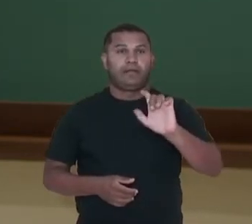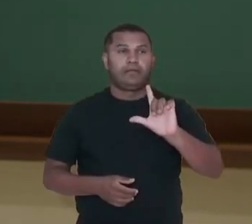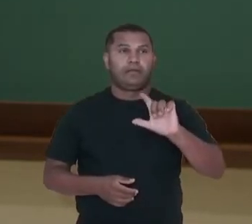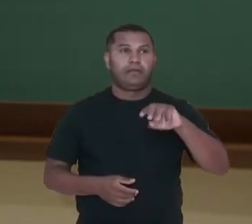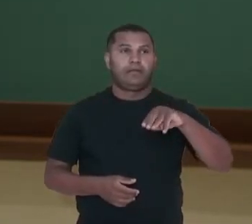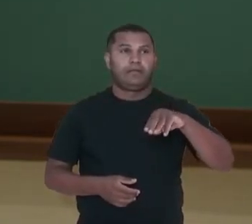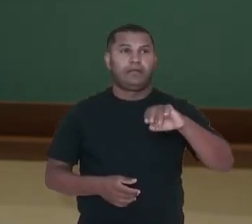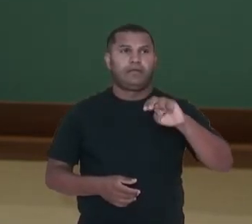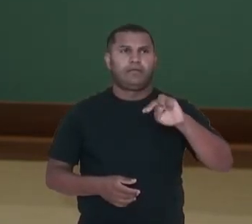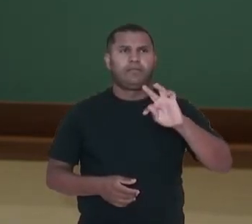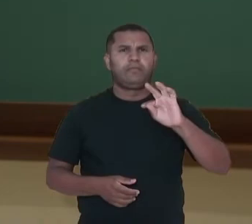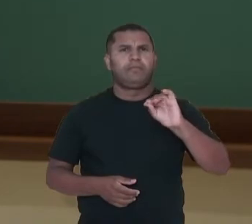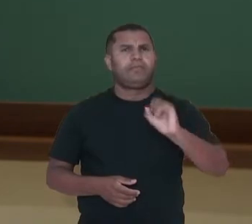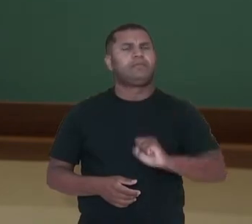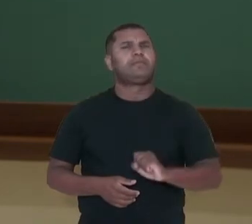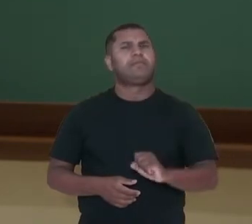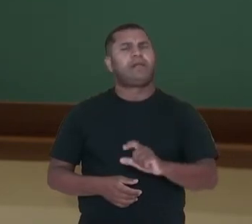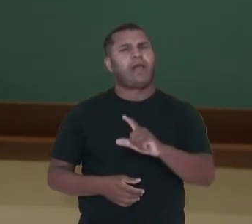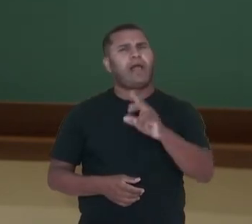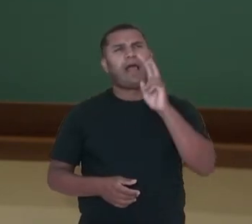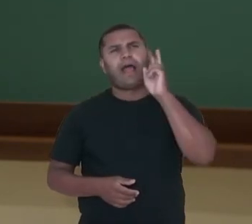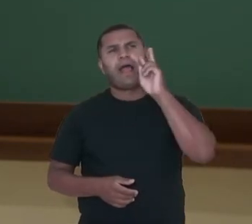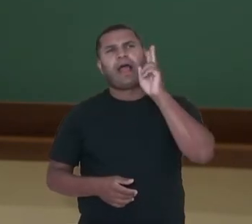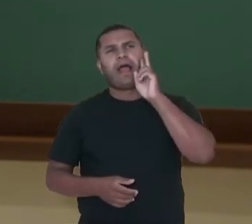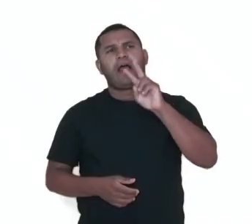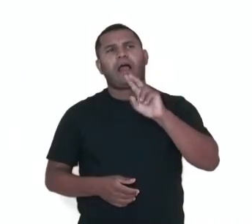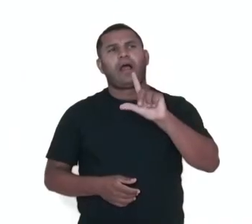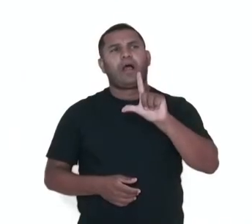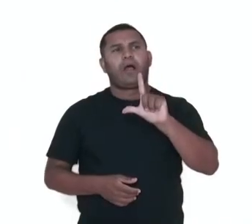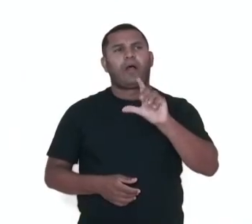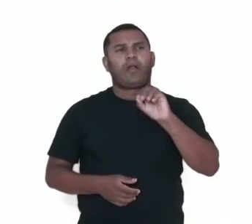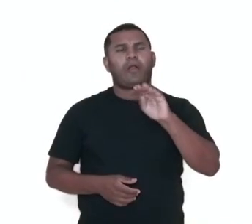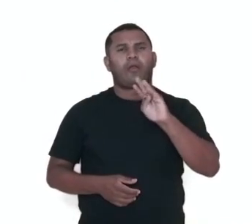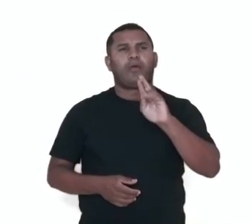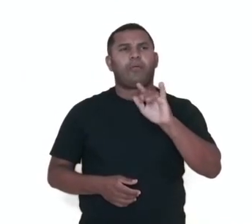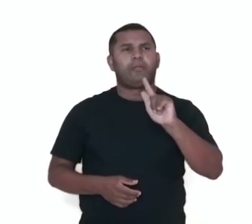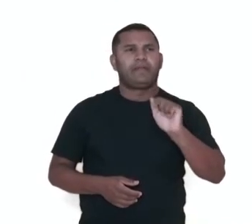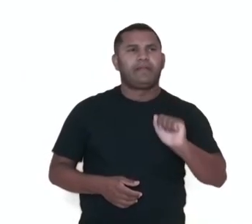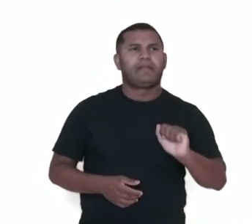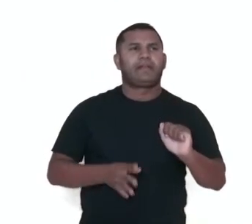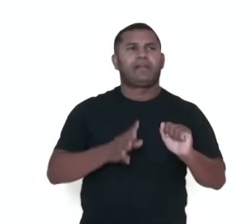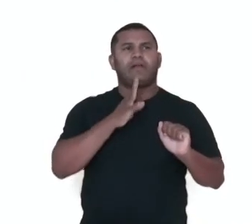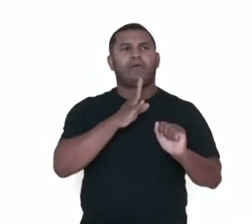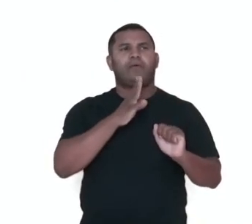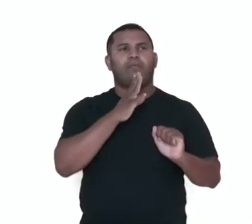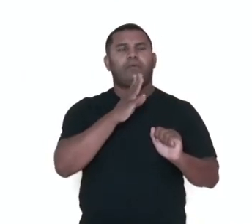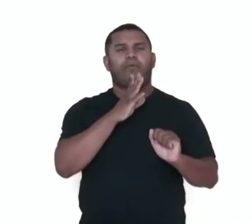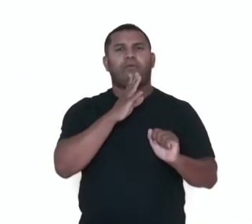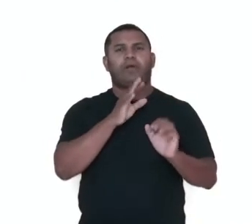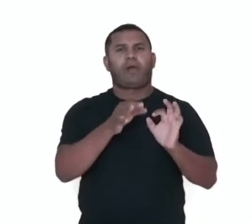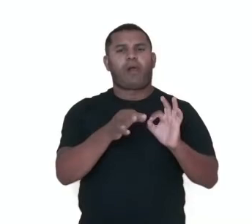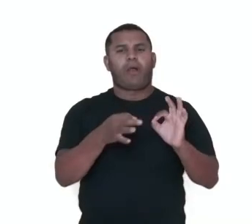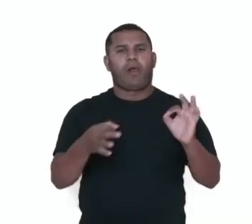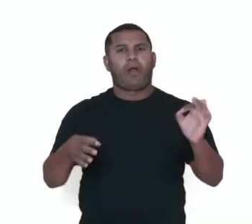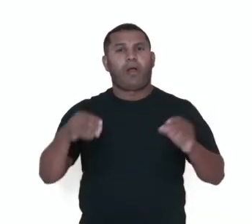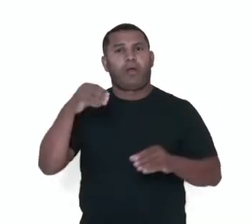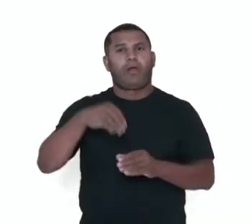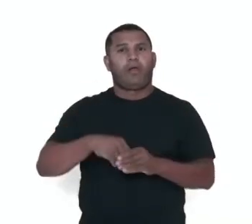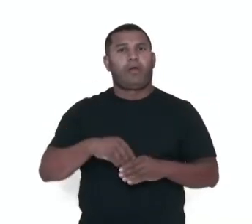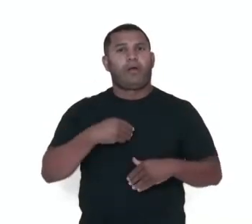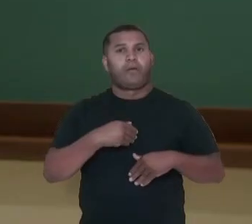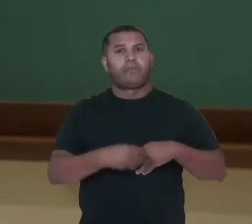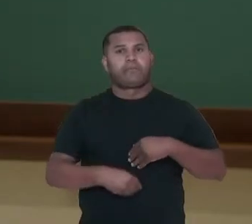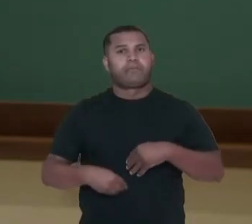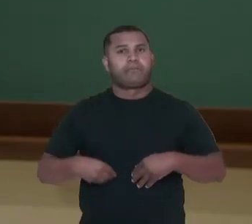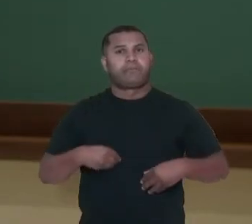A lombriga é um nemateuminto? Muito bem. Olha ela aqui, ó. Ascaris lombricoide, a lombriga.